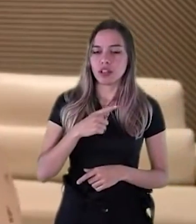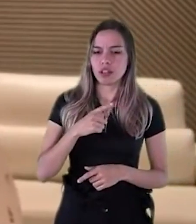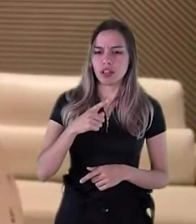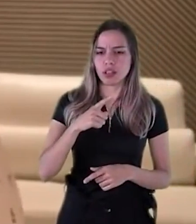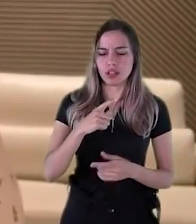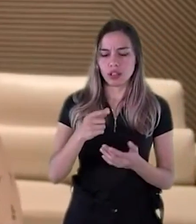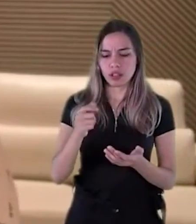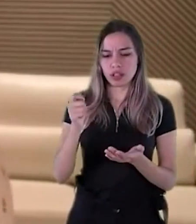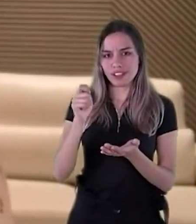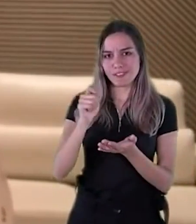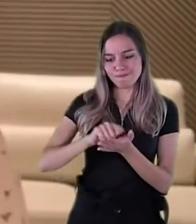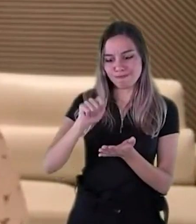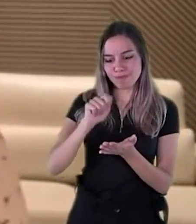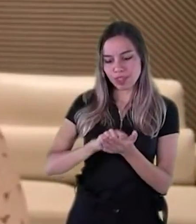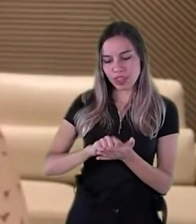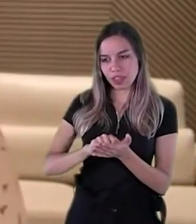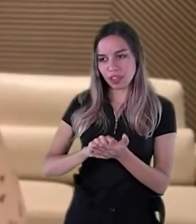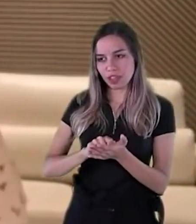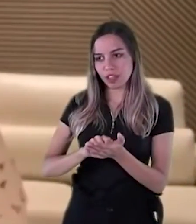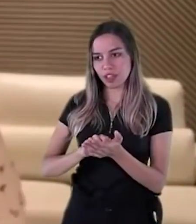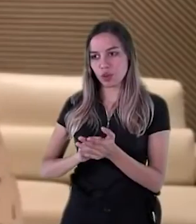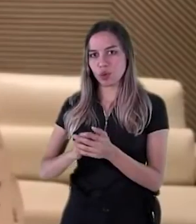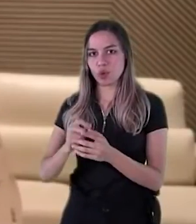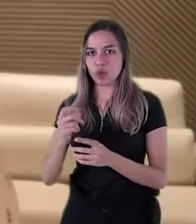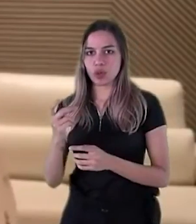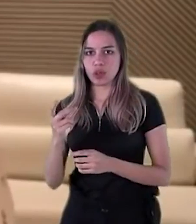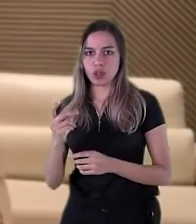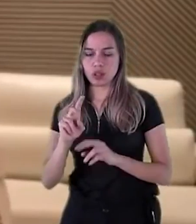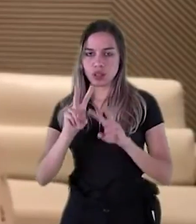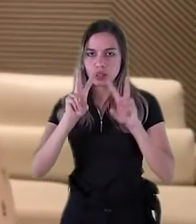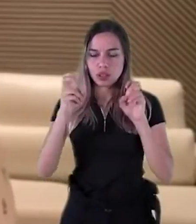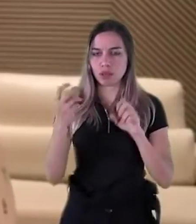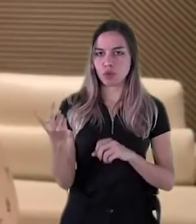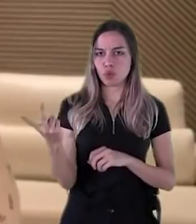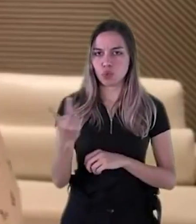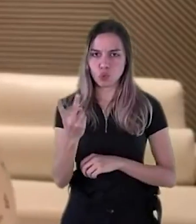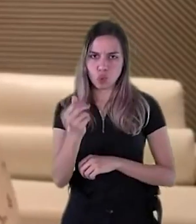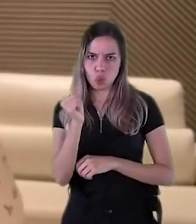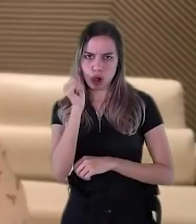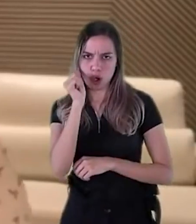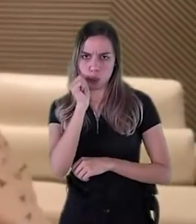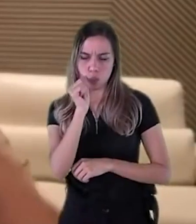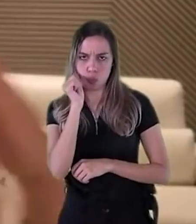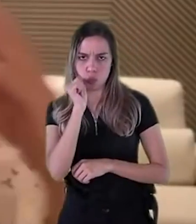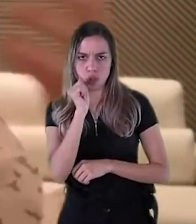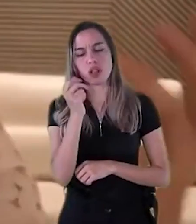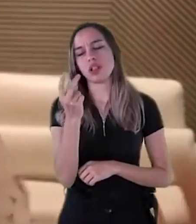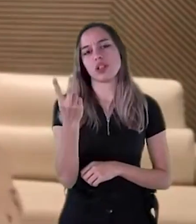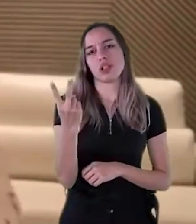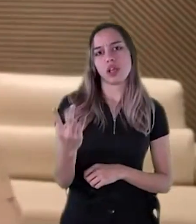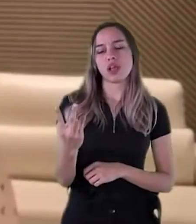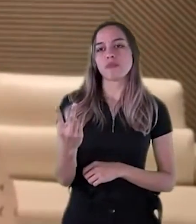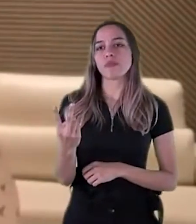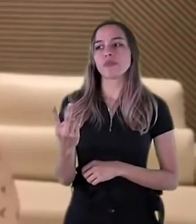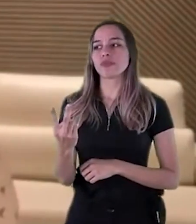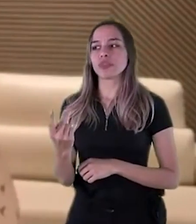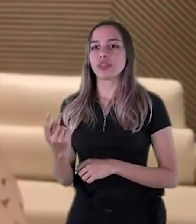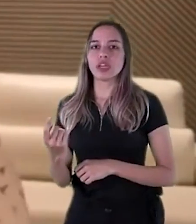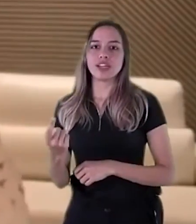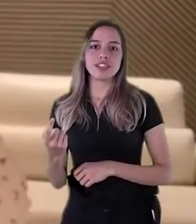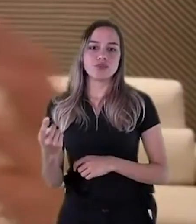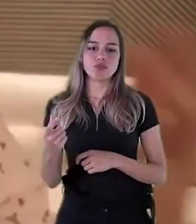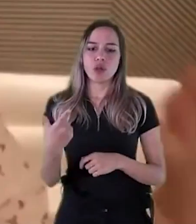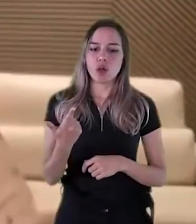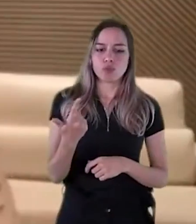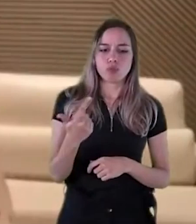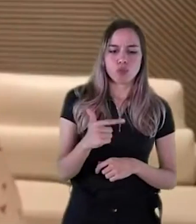espinhosas a partir de duas mulheres. É um contexto extremamente limitado, eu não tenho muita variedade de